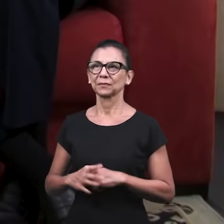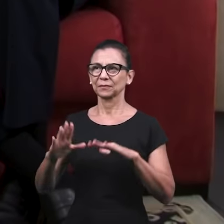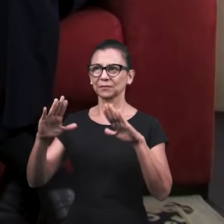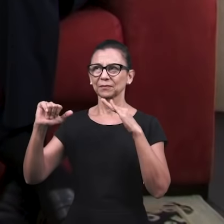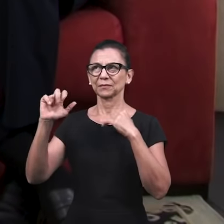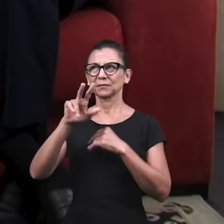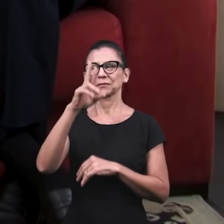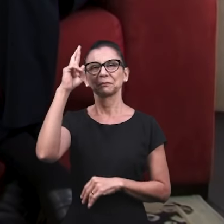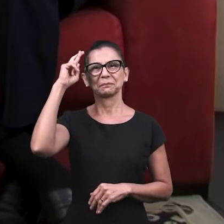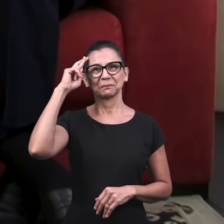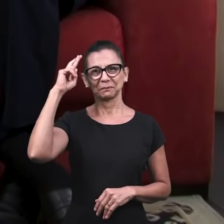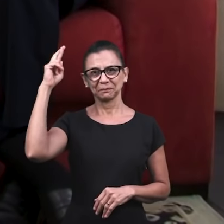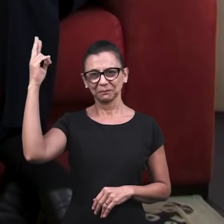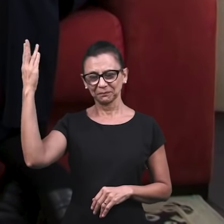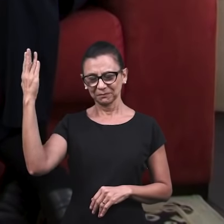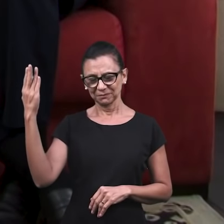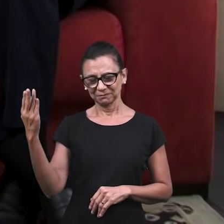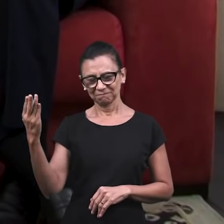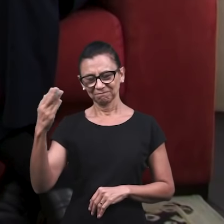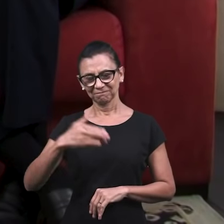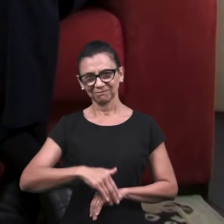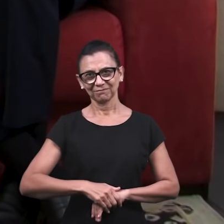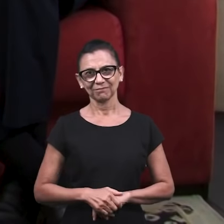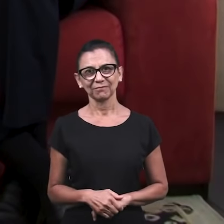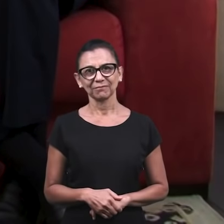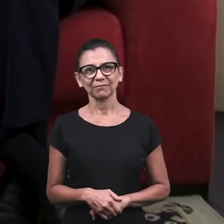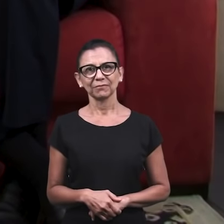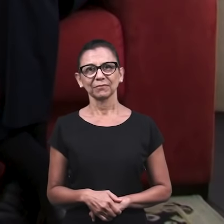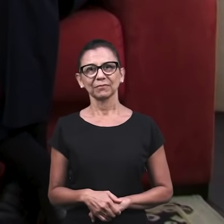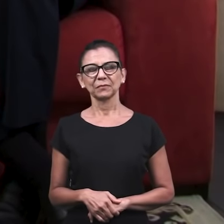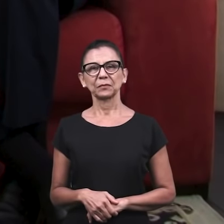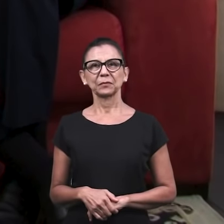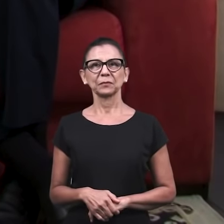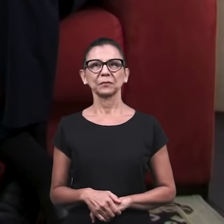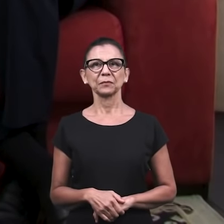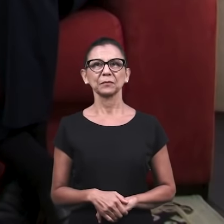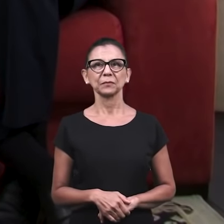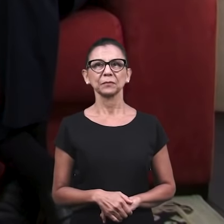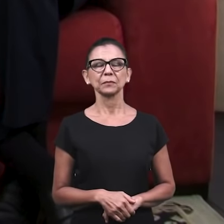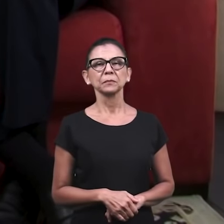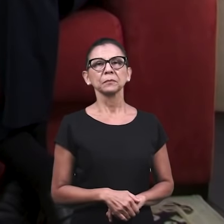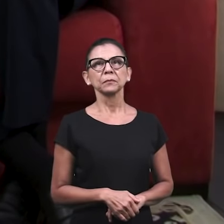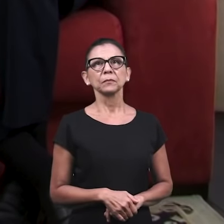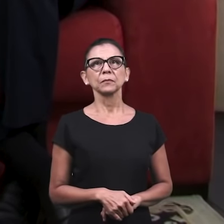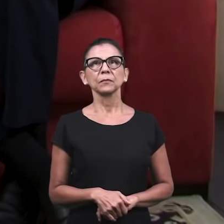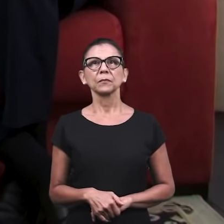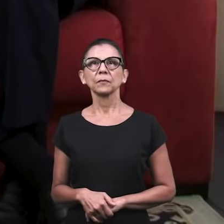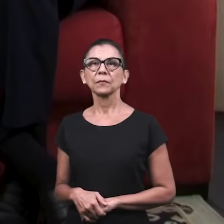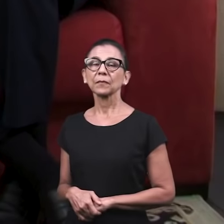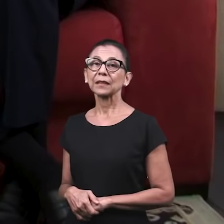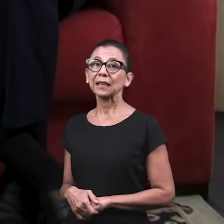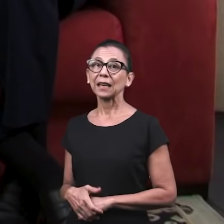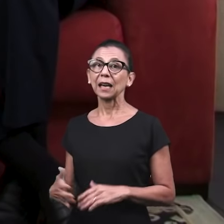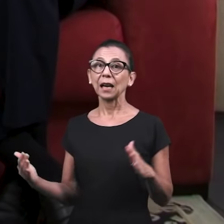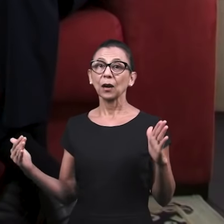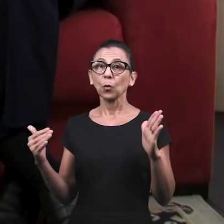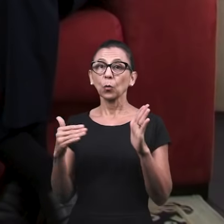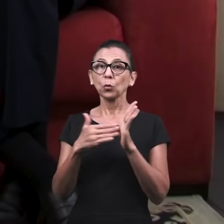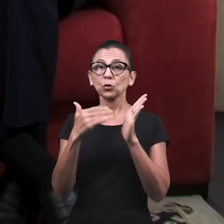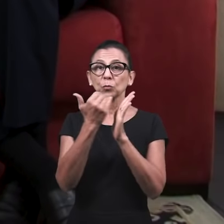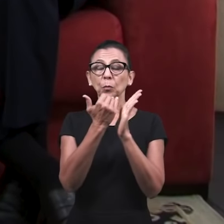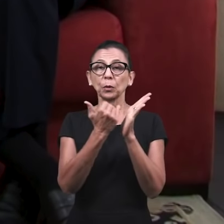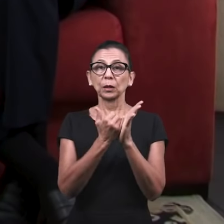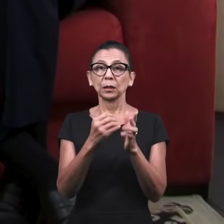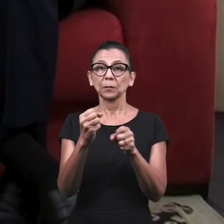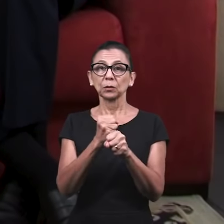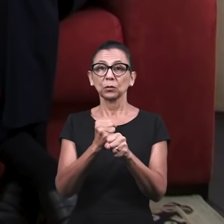bendito e exaltado seja o nome do nosso Deus. Meus irmãos, chegamos então, como dissemos no início do programa, à última edição deste